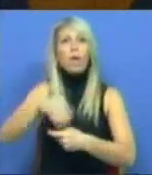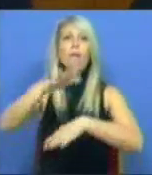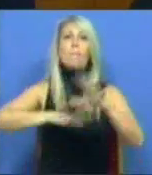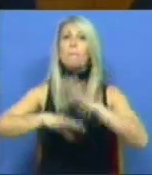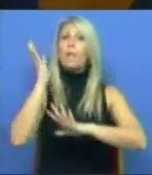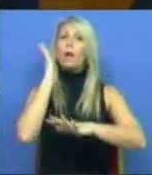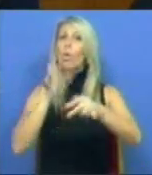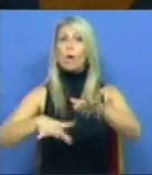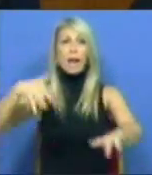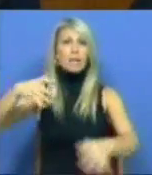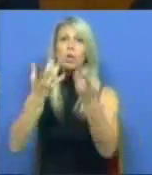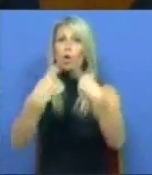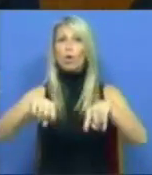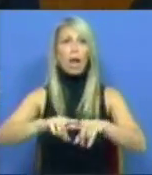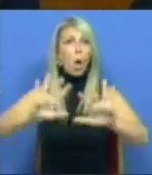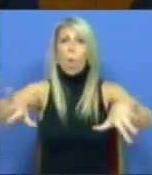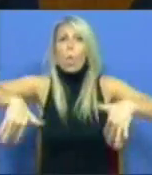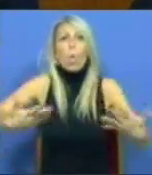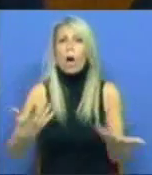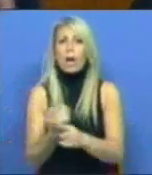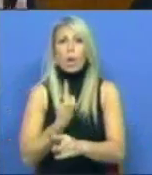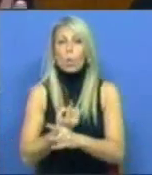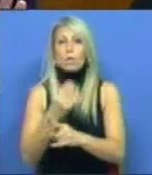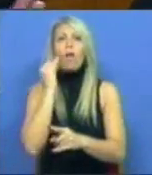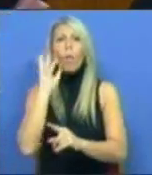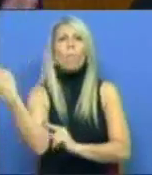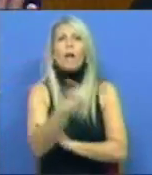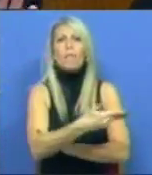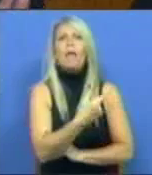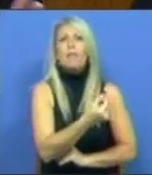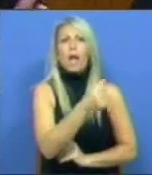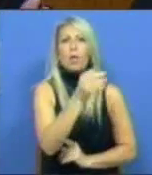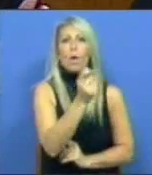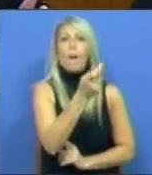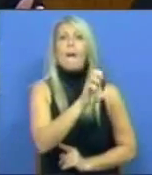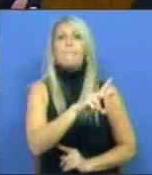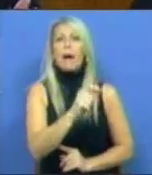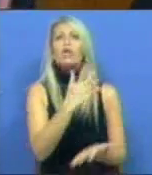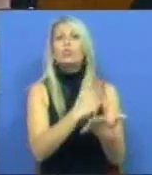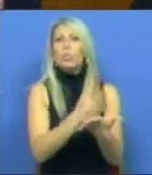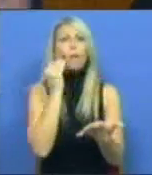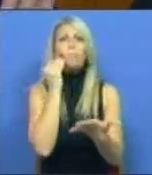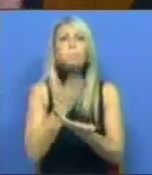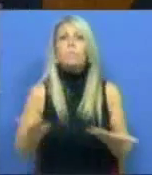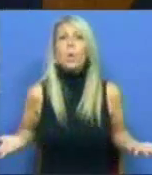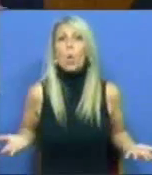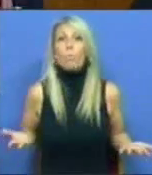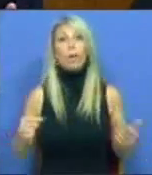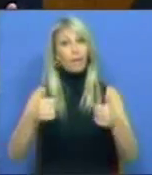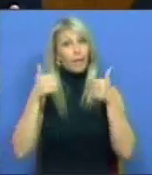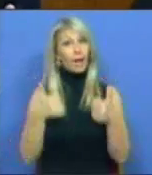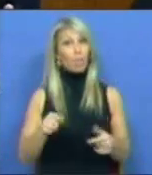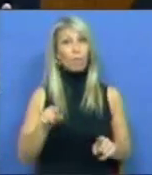coisa que se faça numa escola, como é que dão esse dinheiro à parque escolar? Ninguém percebe como é que esse dinheiro vai para a parque escolar. E era bom que isto